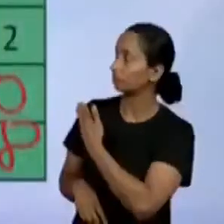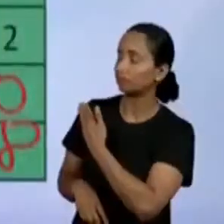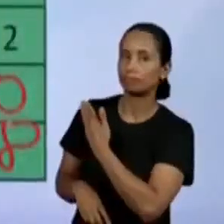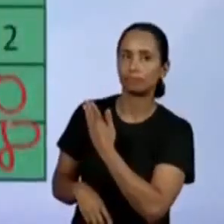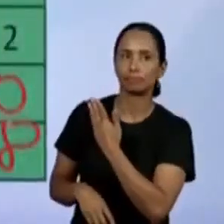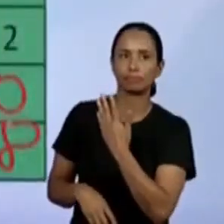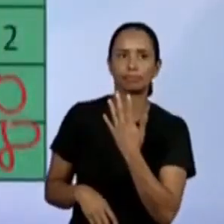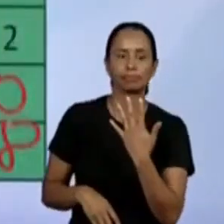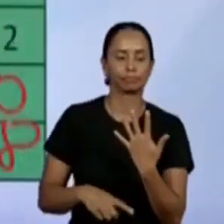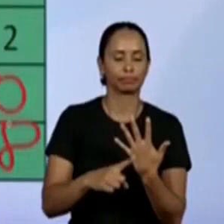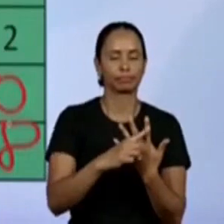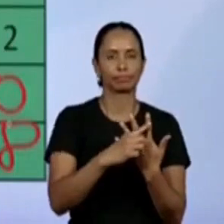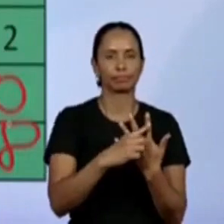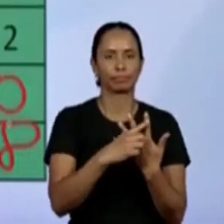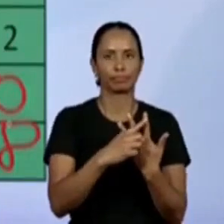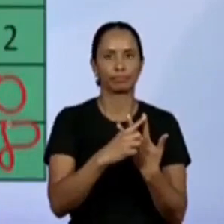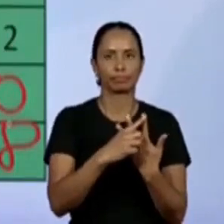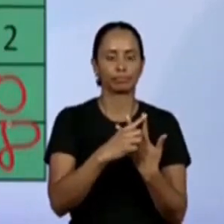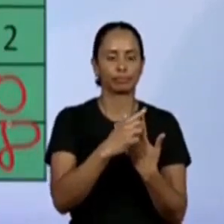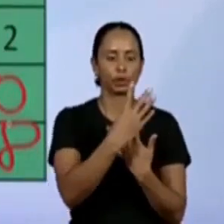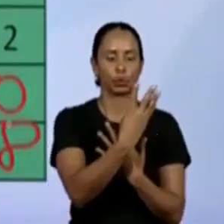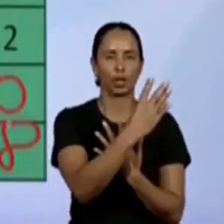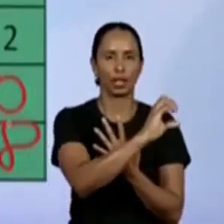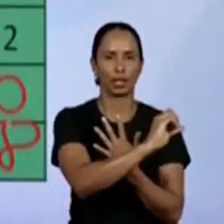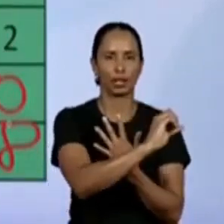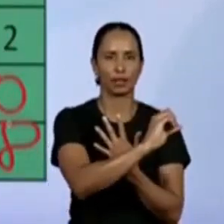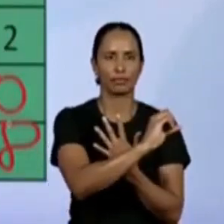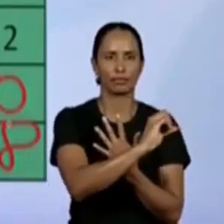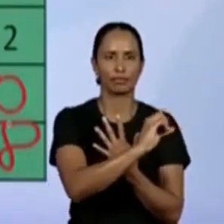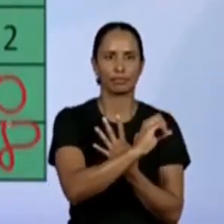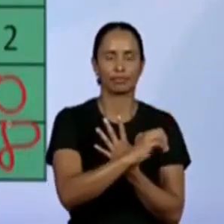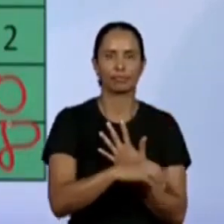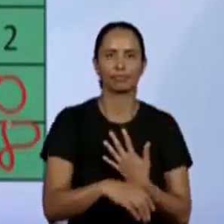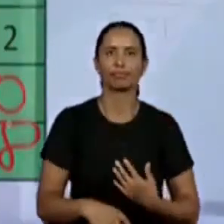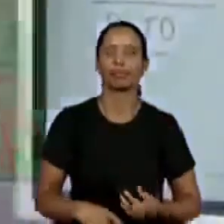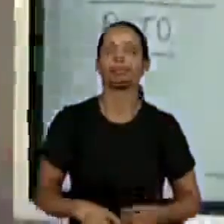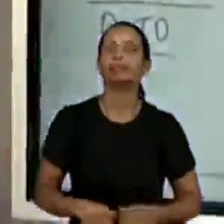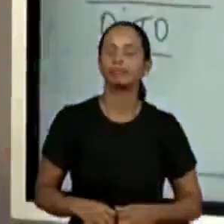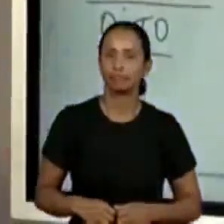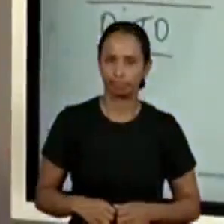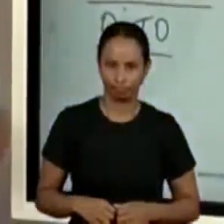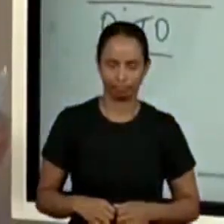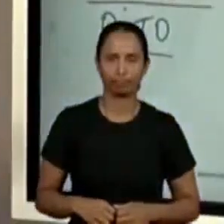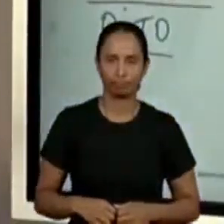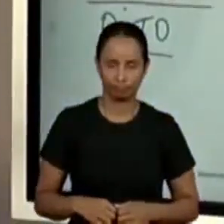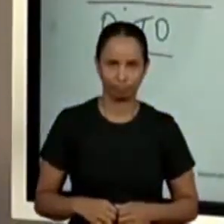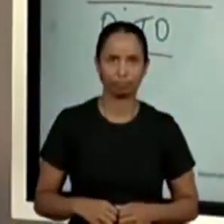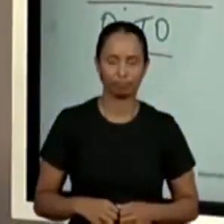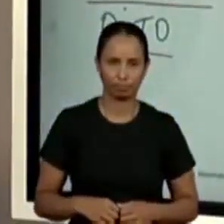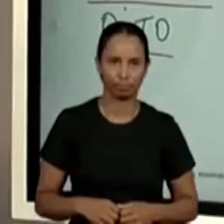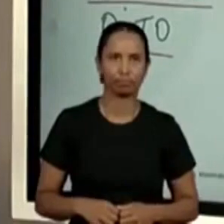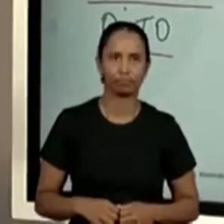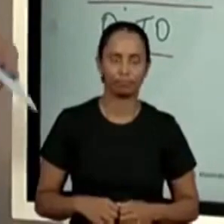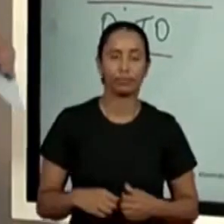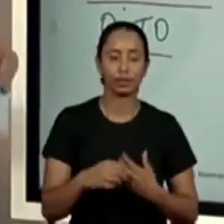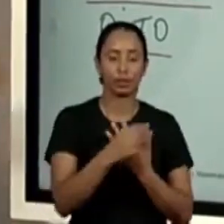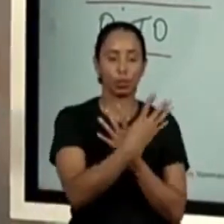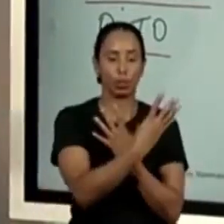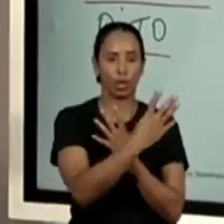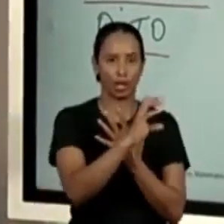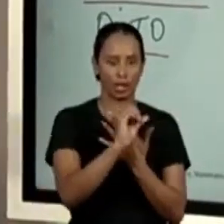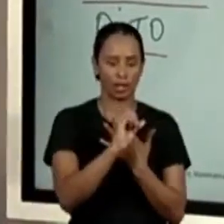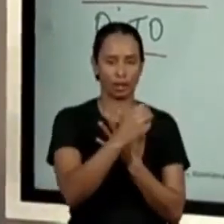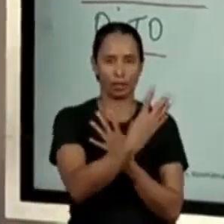aí nessa última. Então, é assim que eu consigo colocar, né? Assim que eu consigo fazer basicamente o número